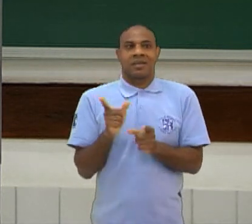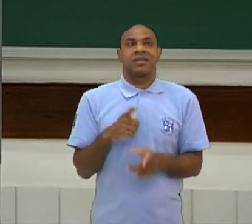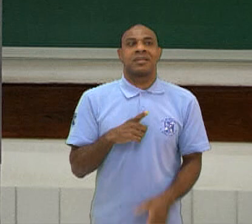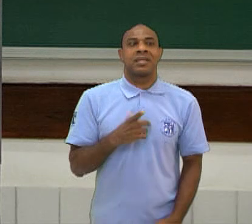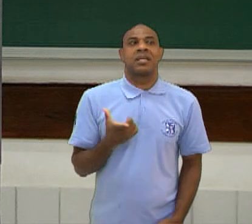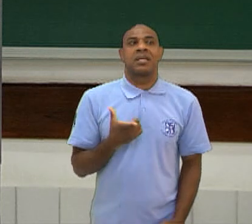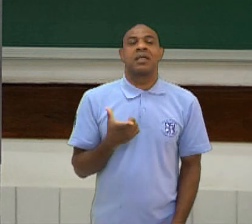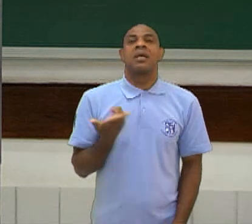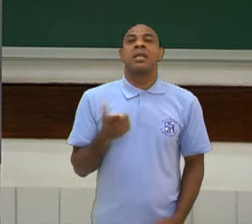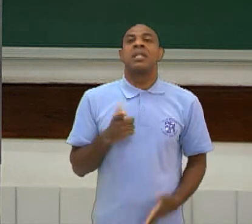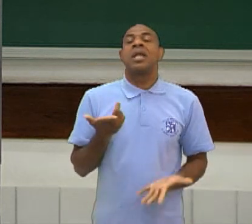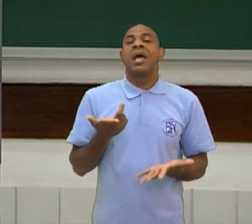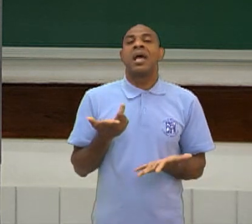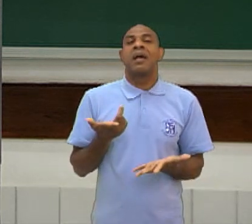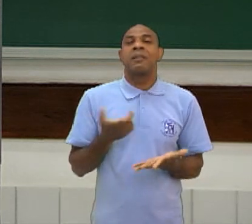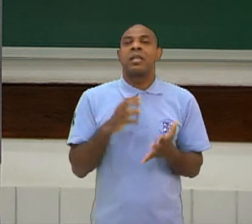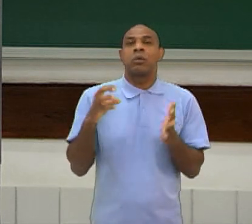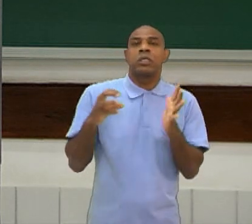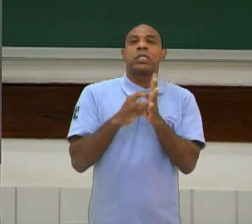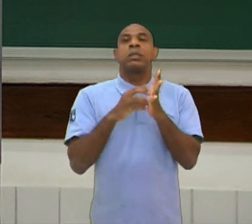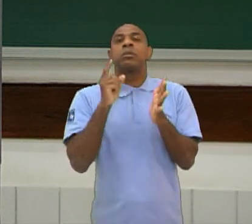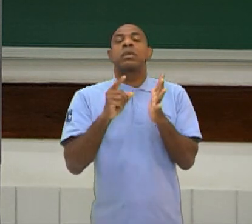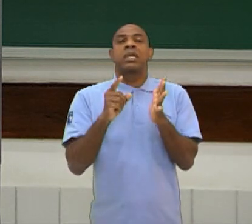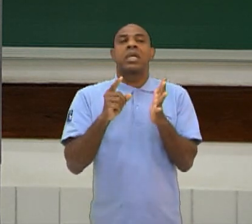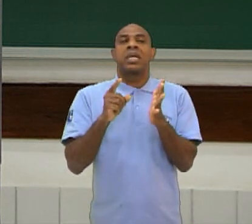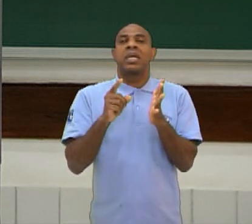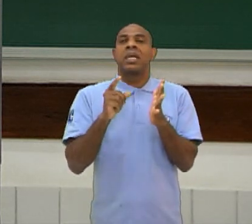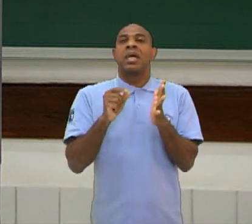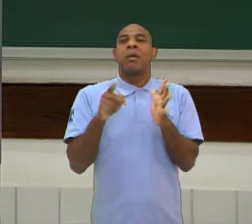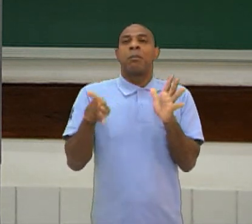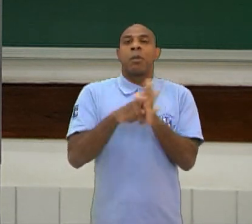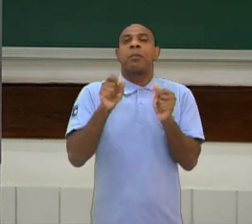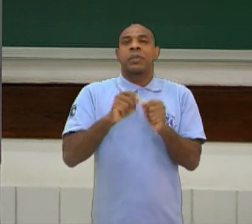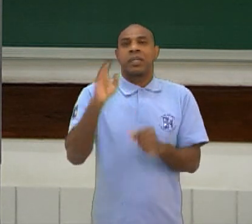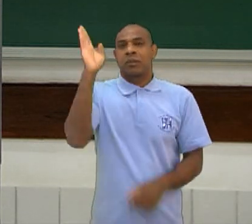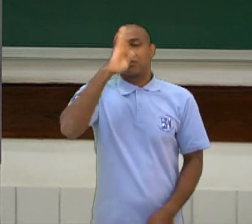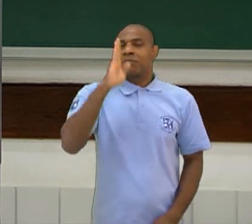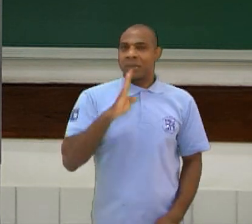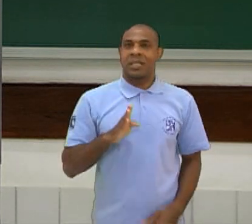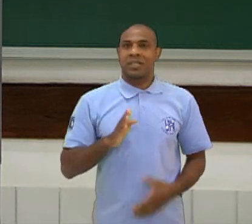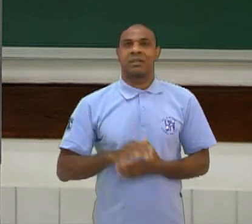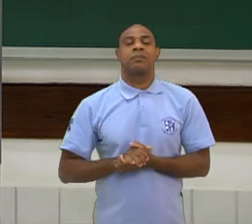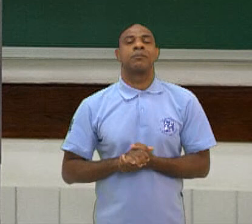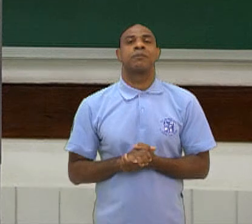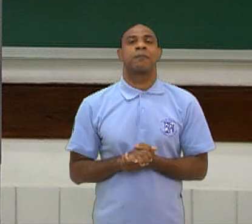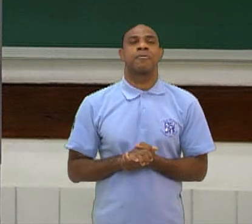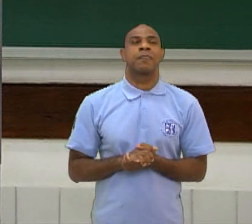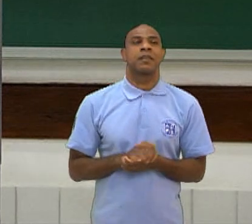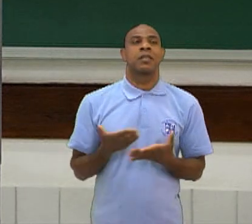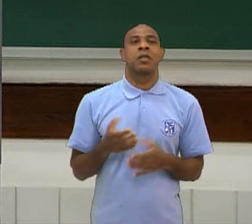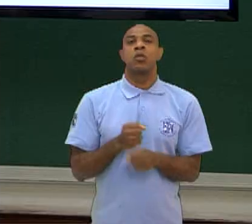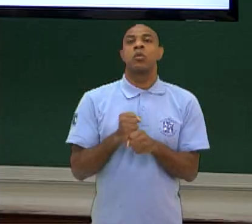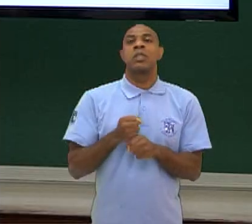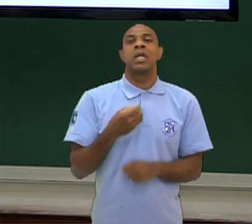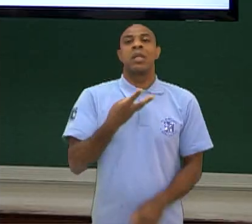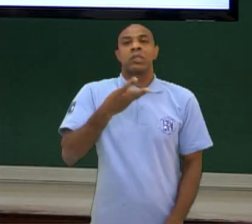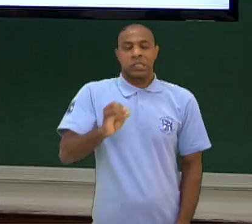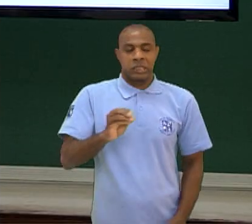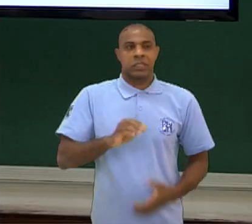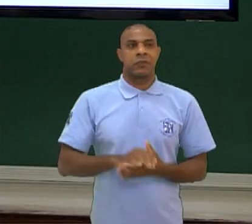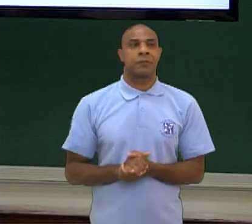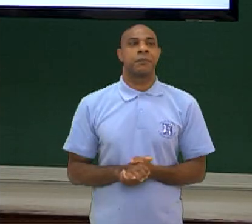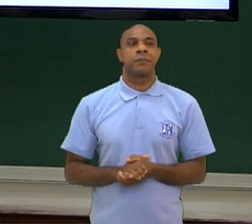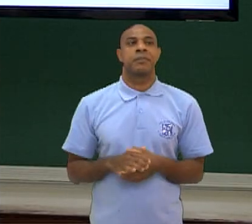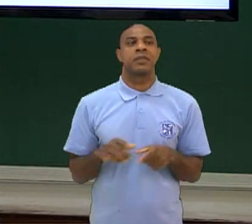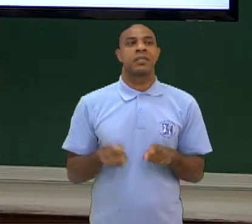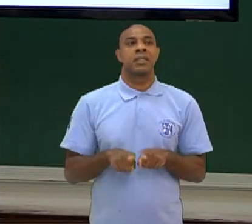feijoada, são símbolos elevados à categoria de símbolos nacionais nos anos 30. A gente tem uma alternância na